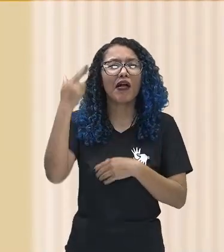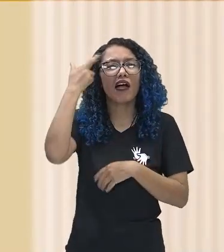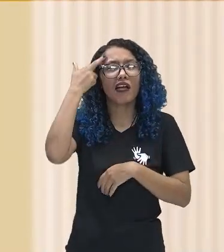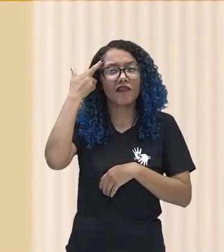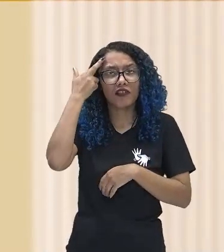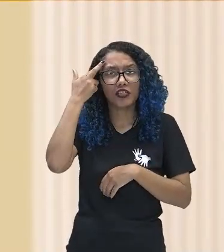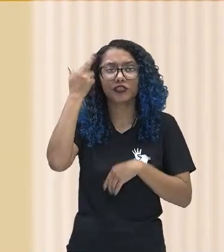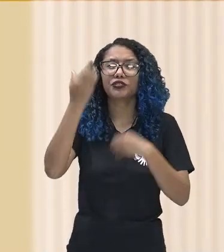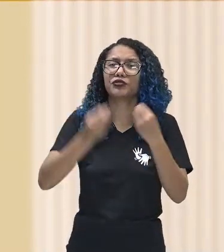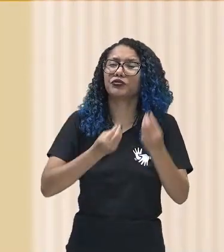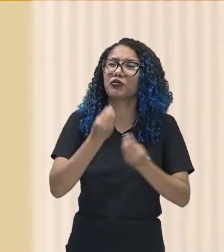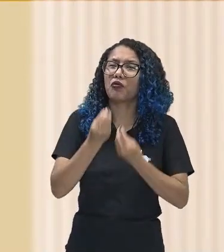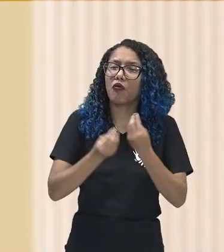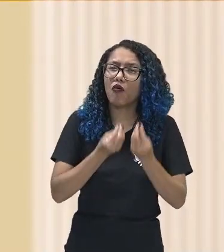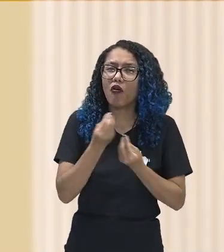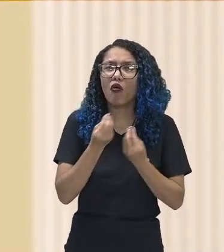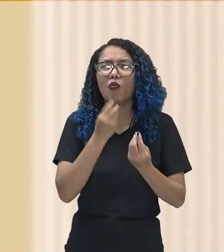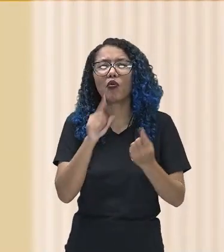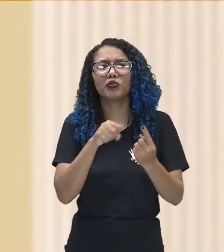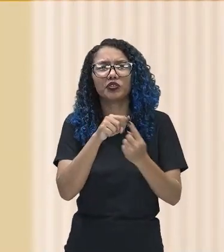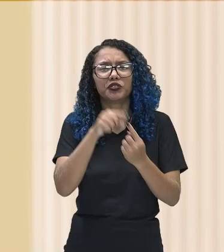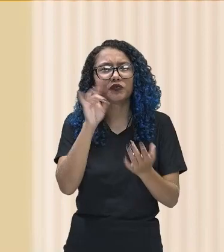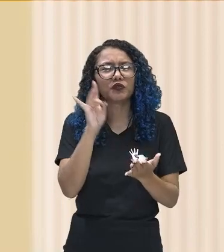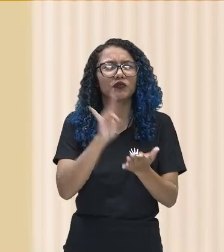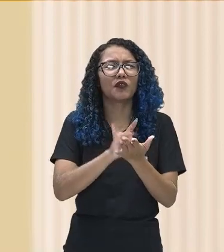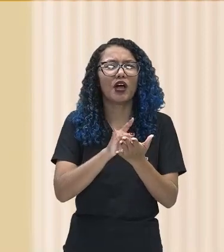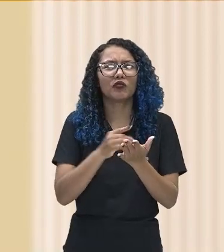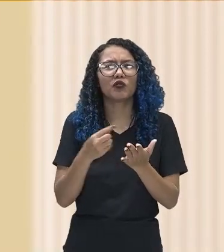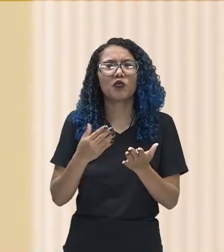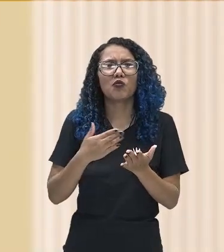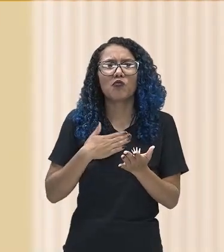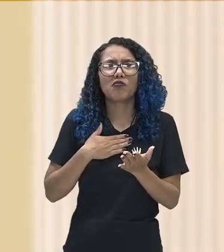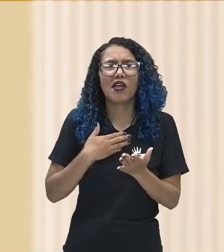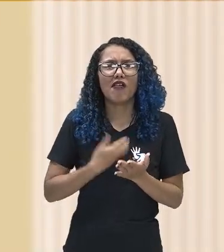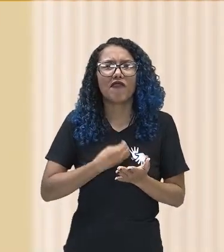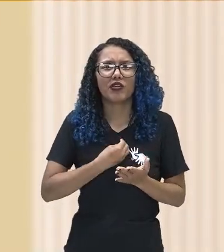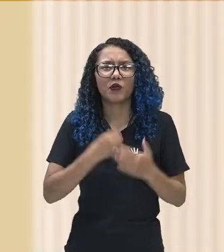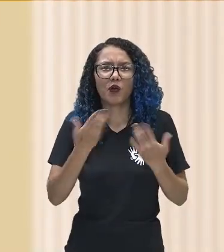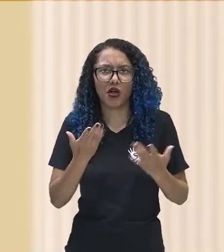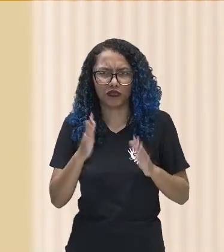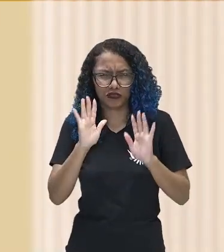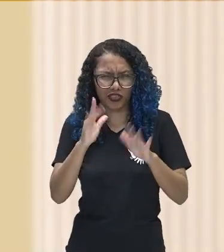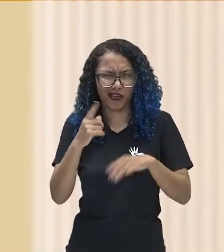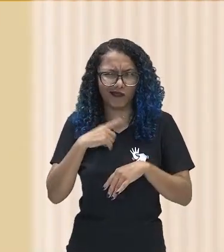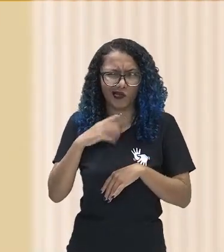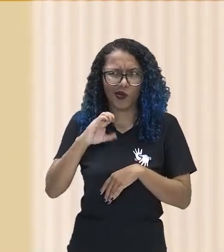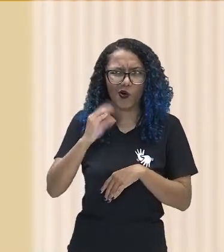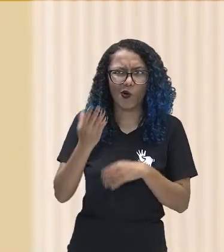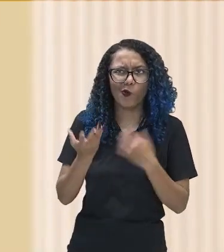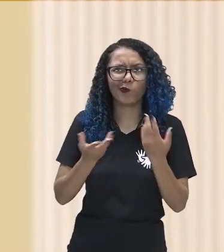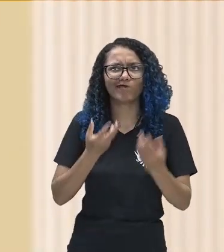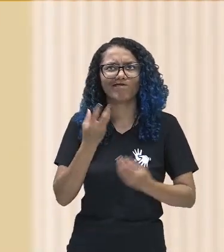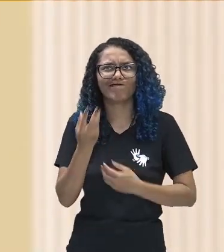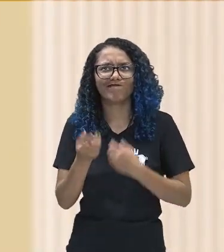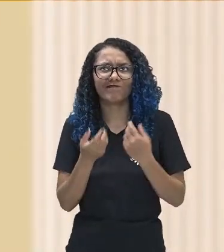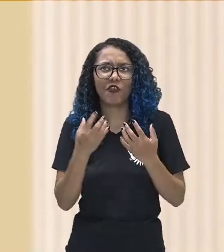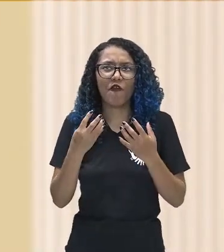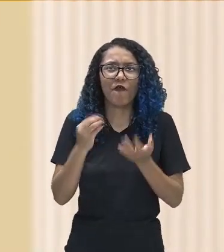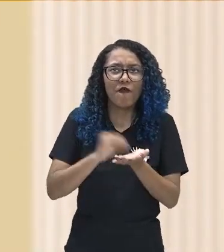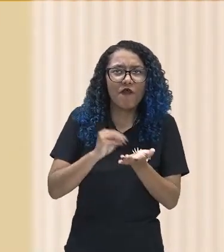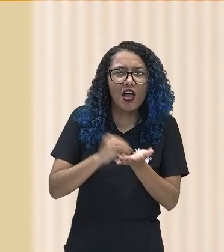observar realmente qual seria o meu propósito na vida. Será que eu tenho já esse propósito? Ou será que eu ainda estou na parte ali